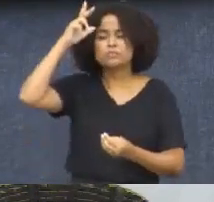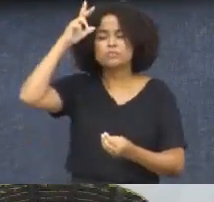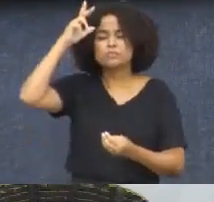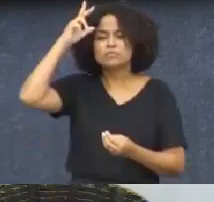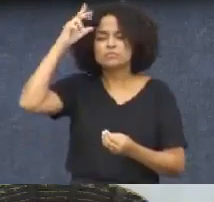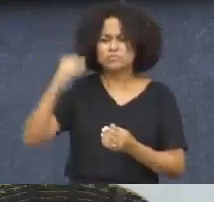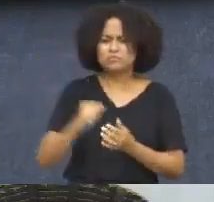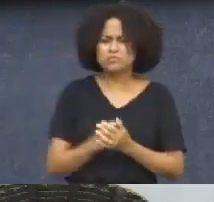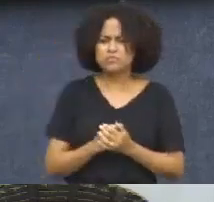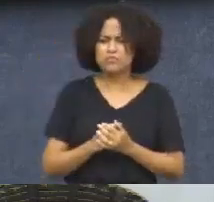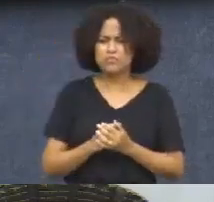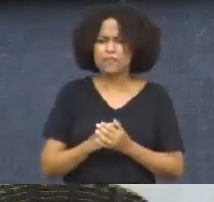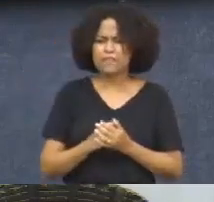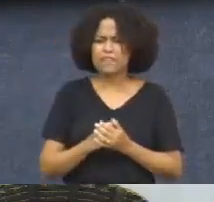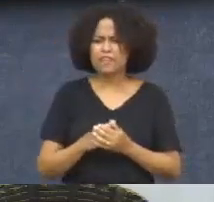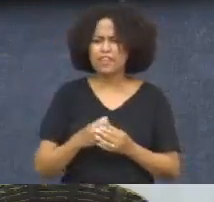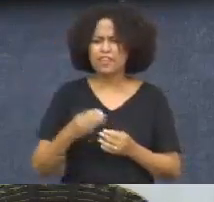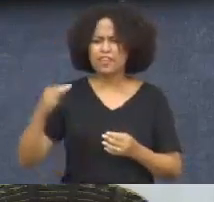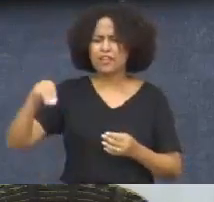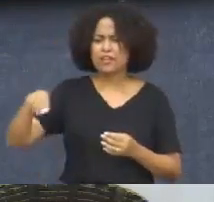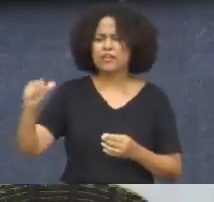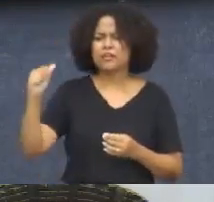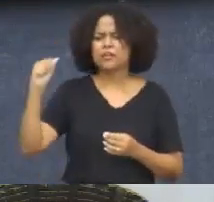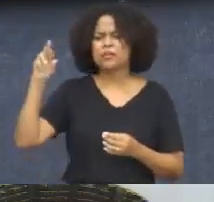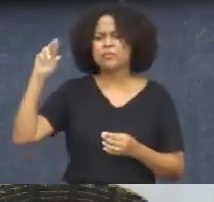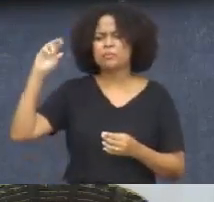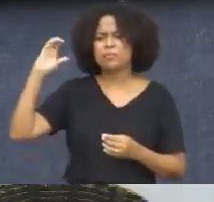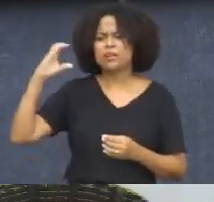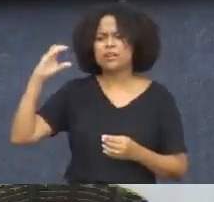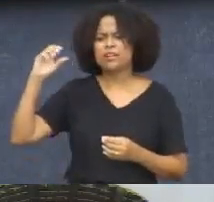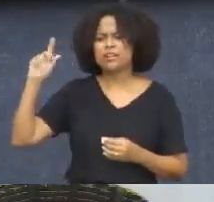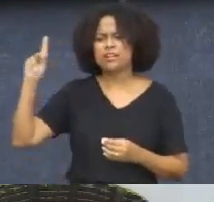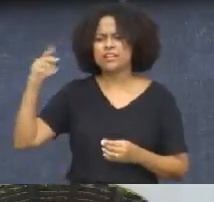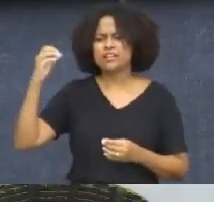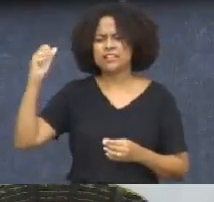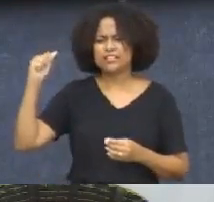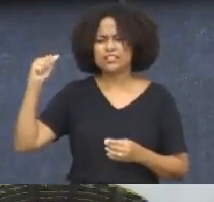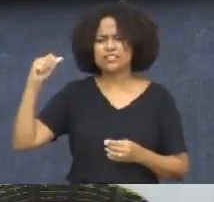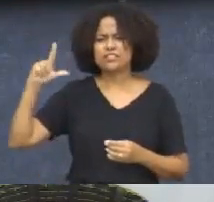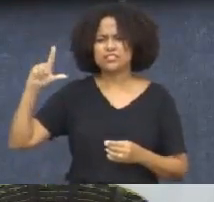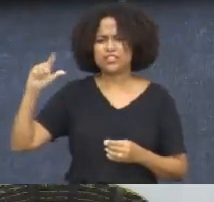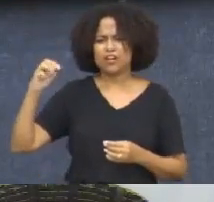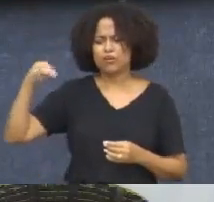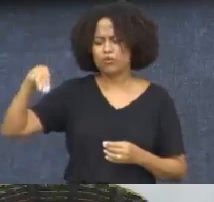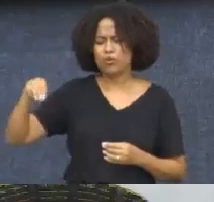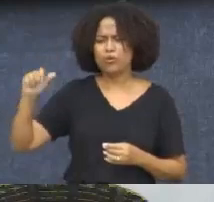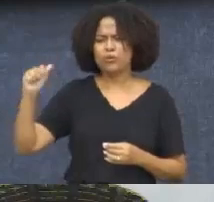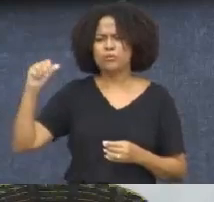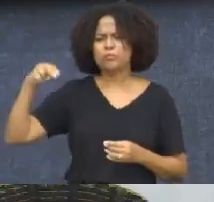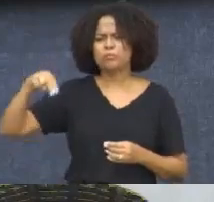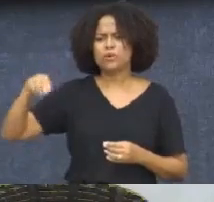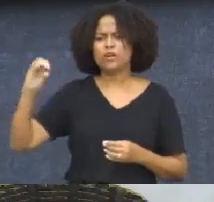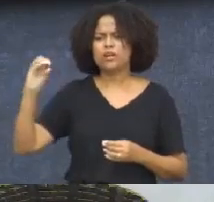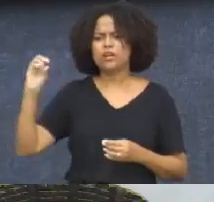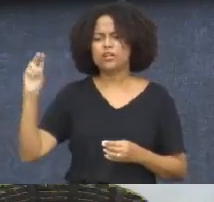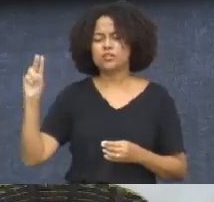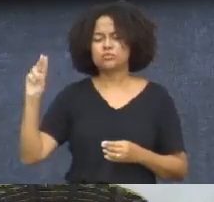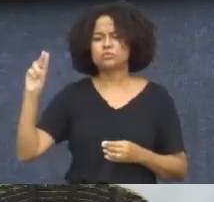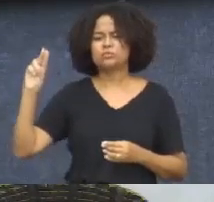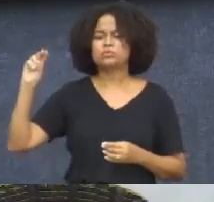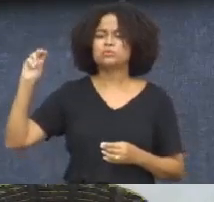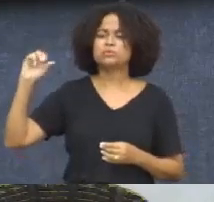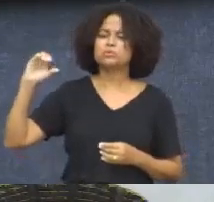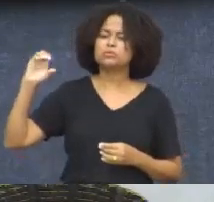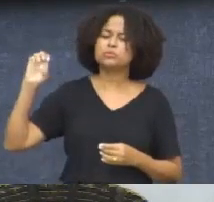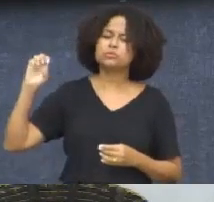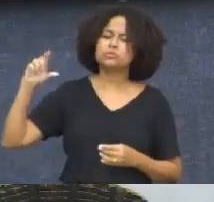Império, Marechal Luiz Alves, ou melhor dizendo, o Marechal Manuel Luiz Osório, numa